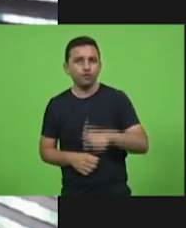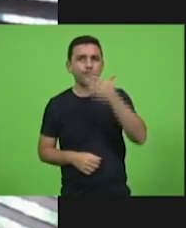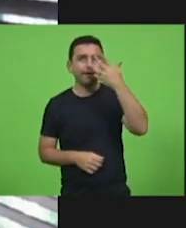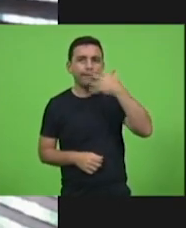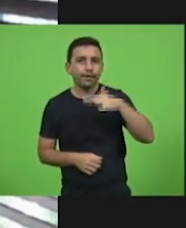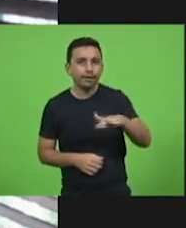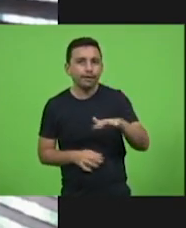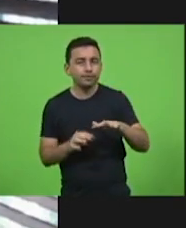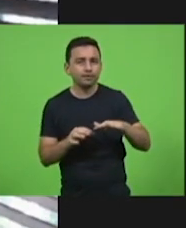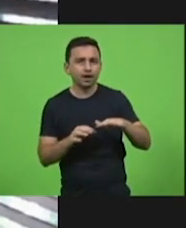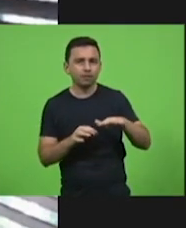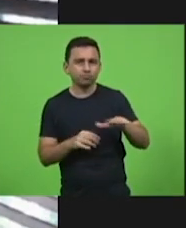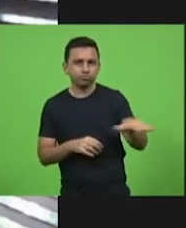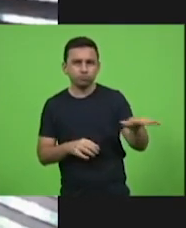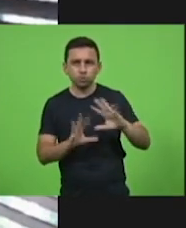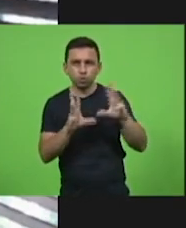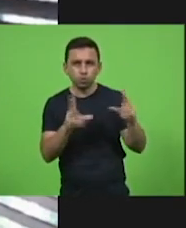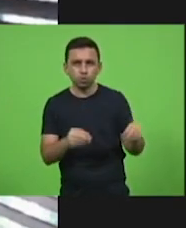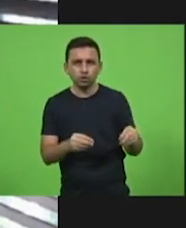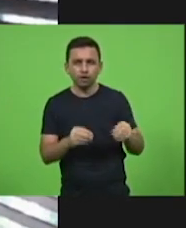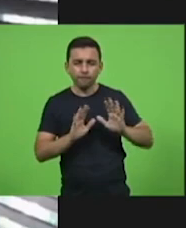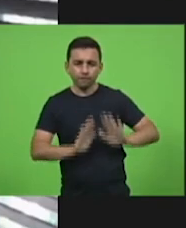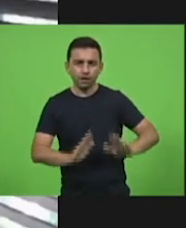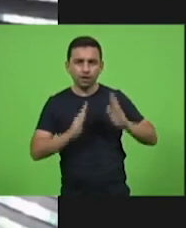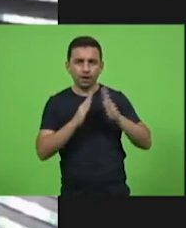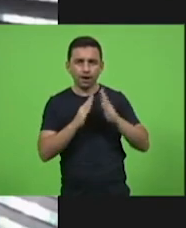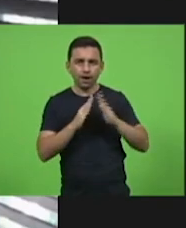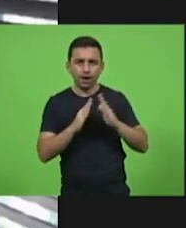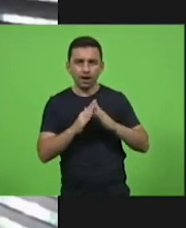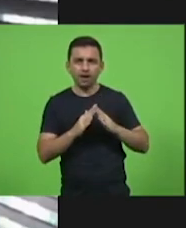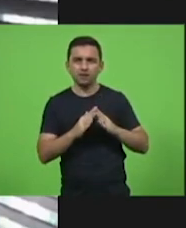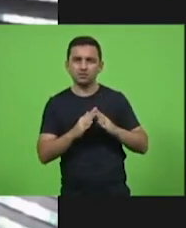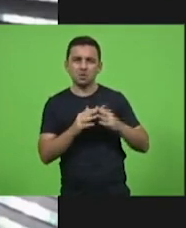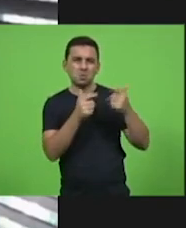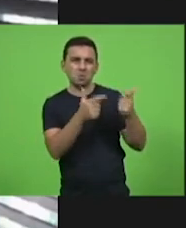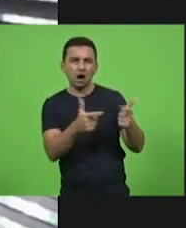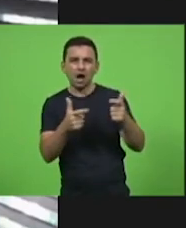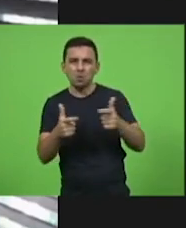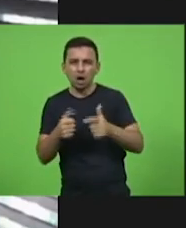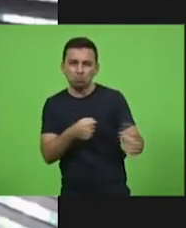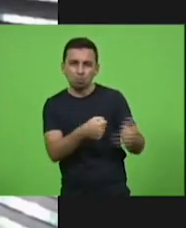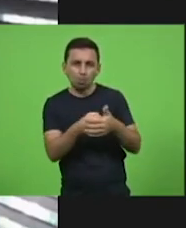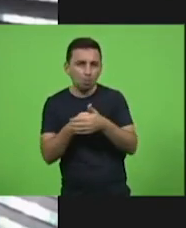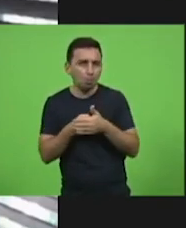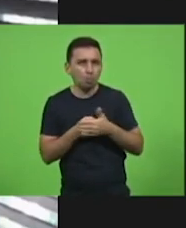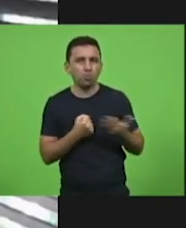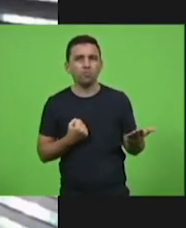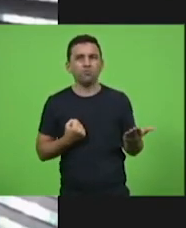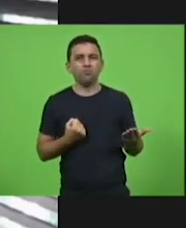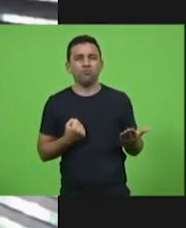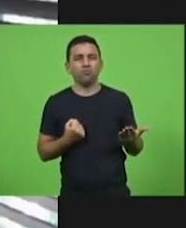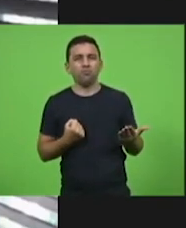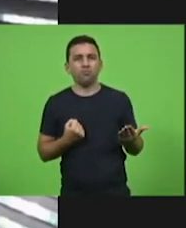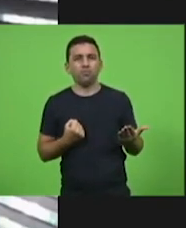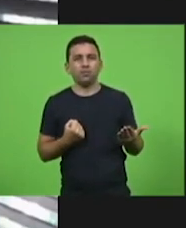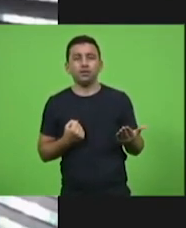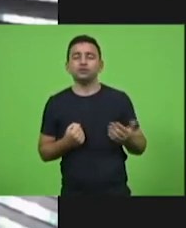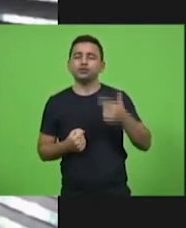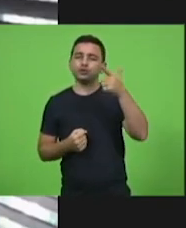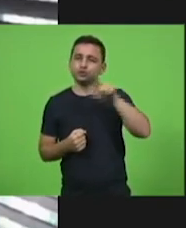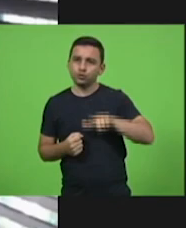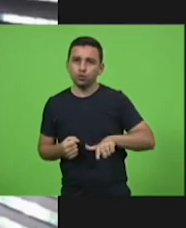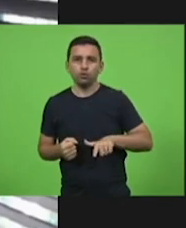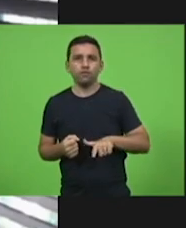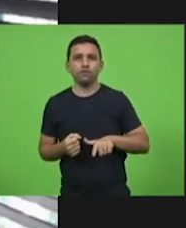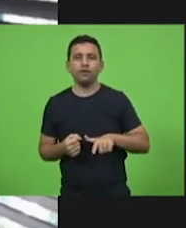tendo que ficar em casas, em espaços clandestinos. Mais uma vez, nós vamos ter as crianças indo a